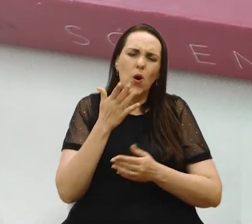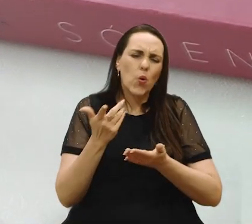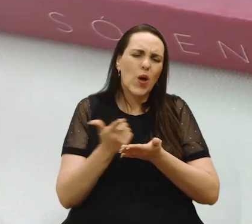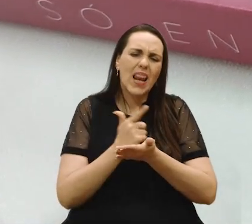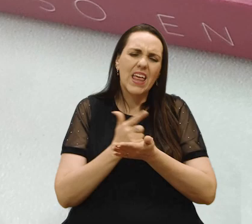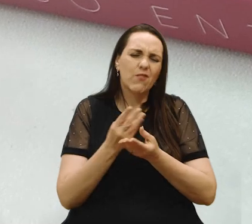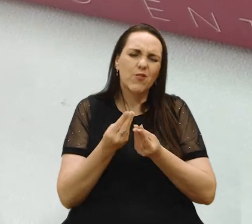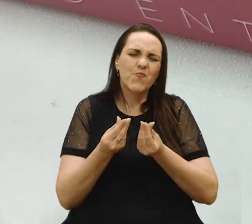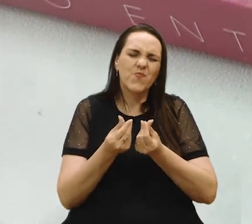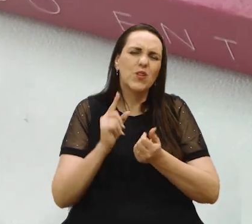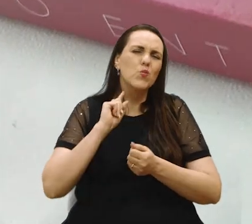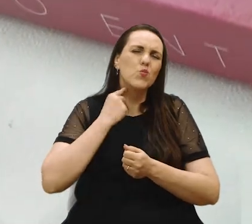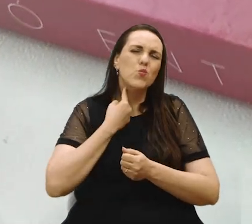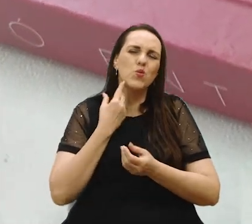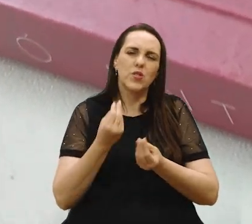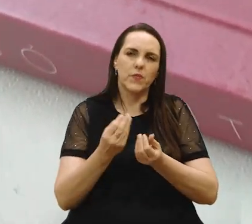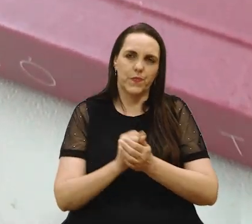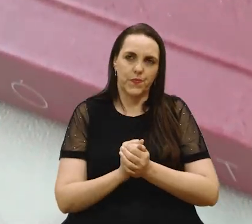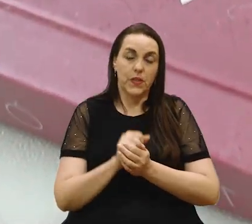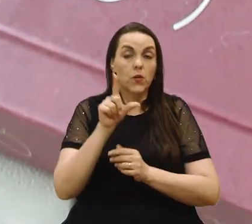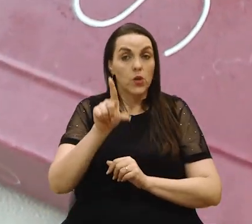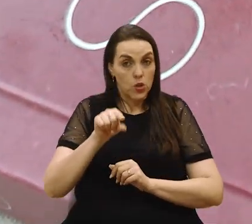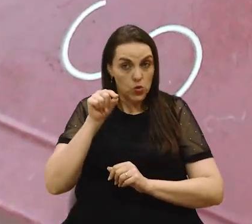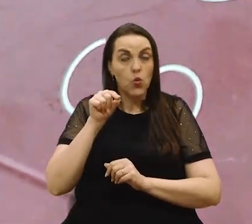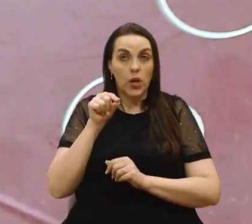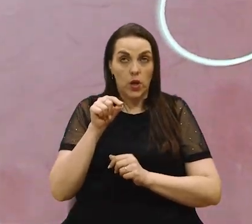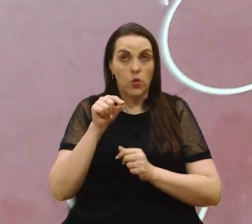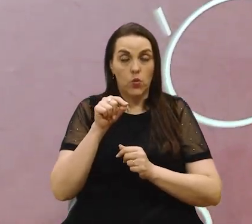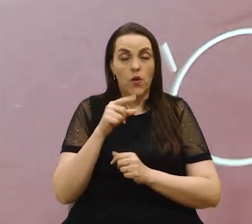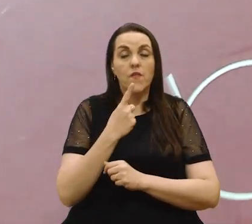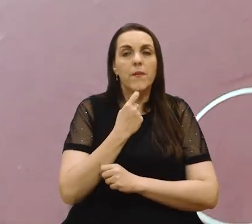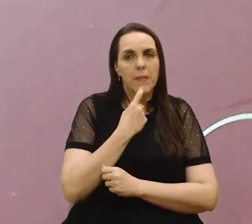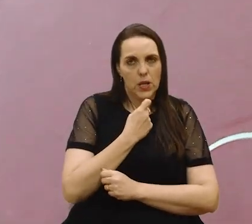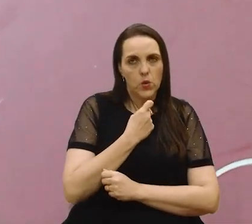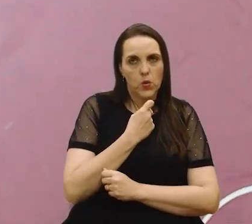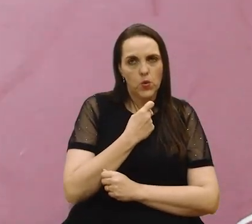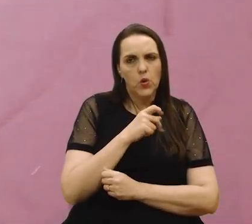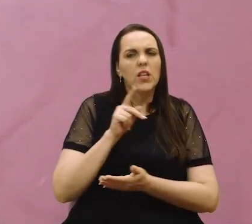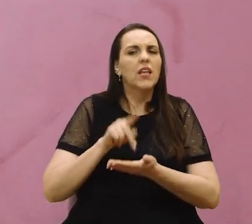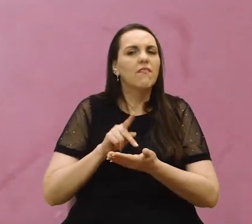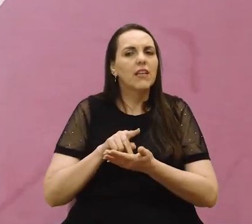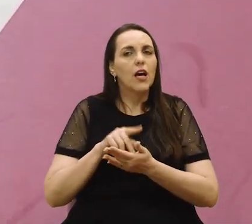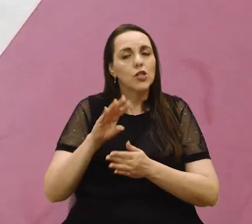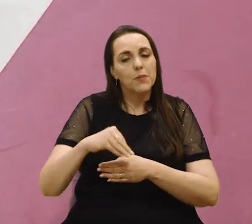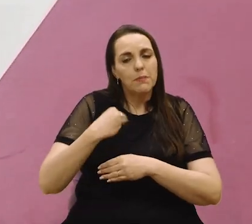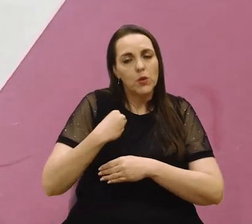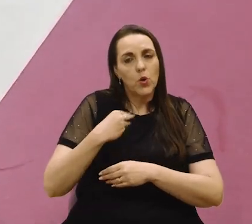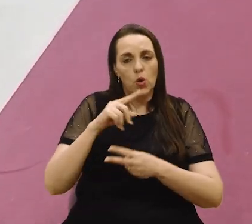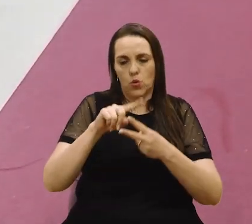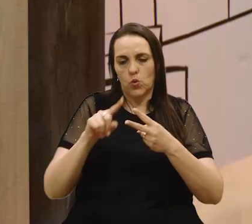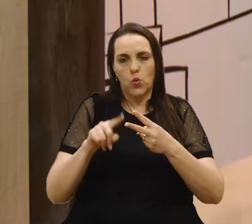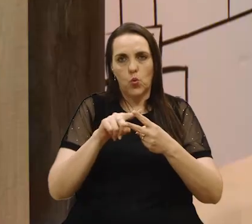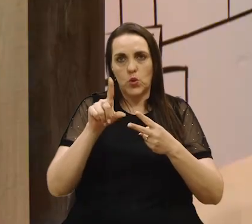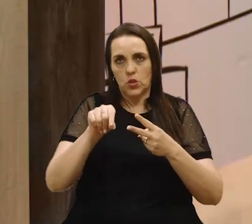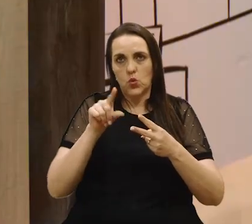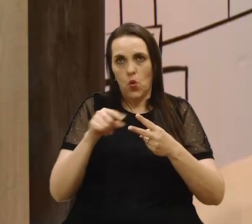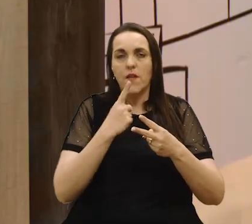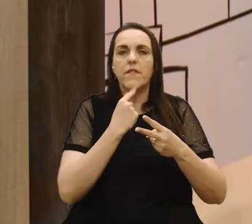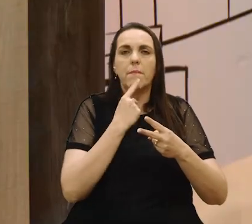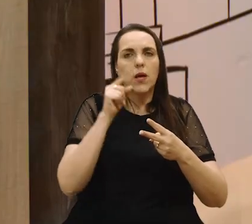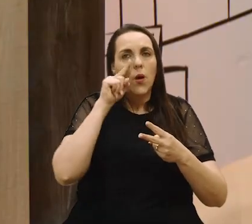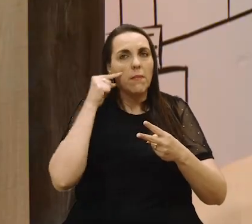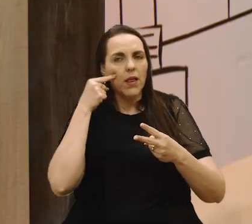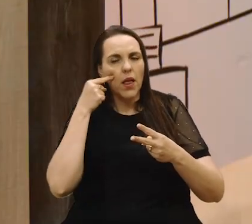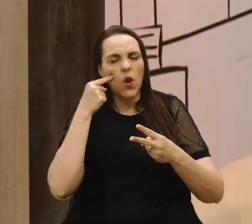branco é uma cor que para livro suja muito. Então, ele escolheu o vermelho. Ele me mandou 2 opções de cores, na verdade. Era